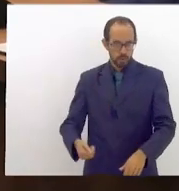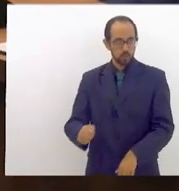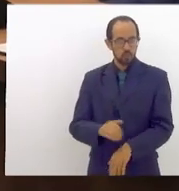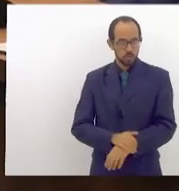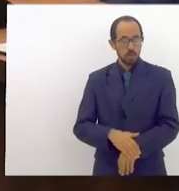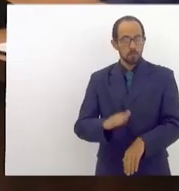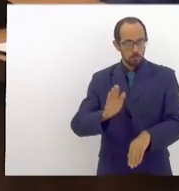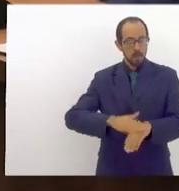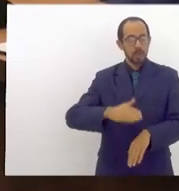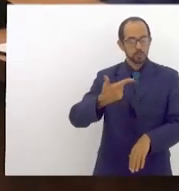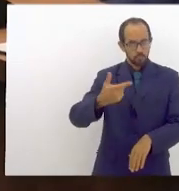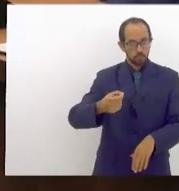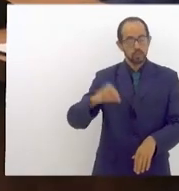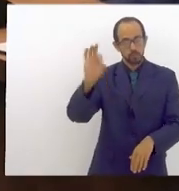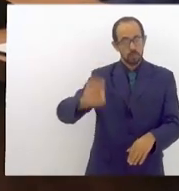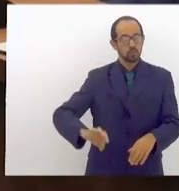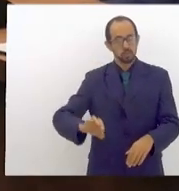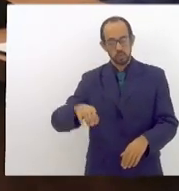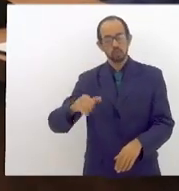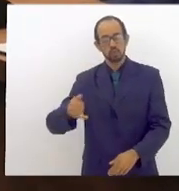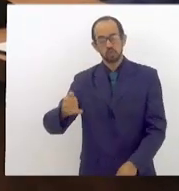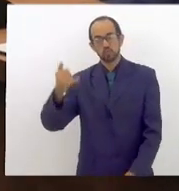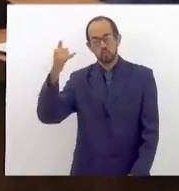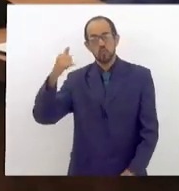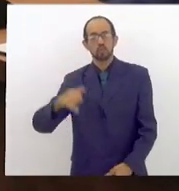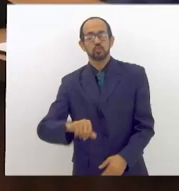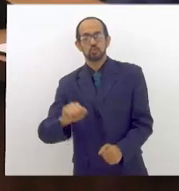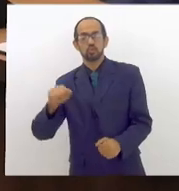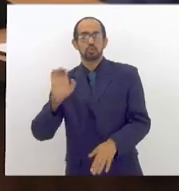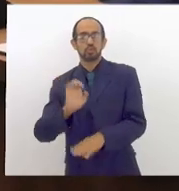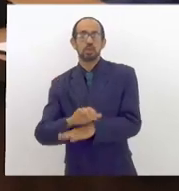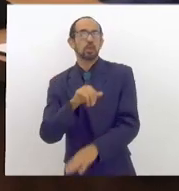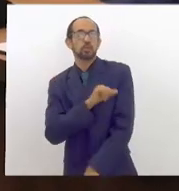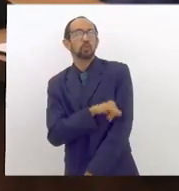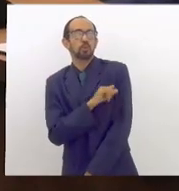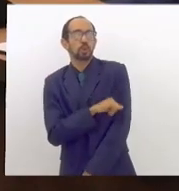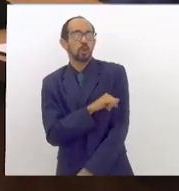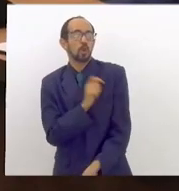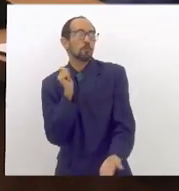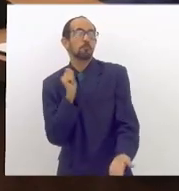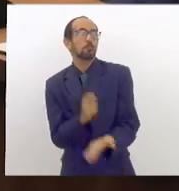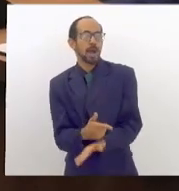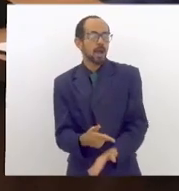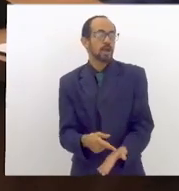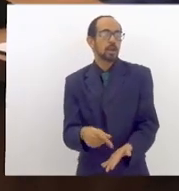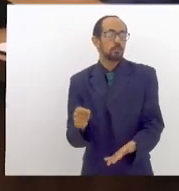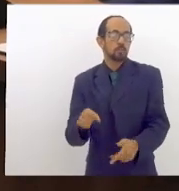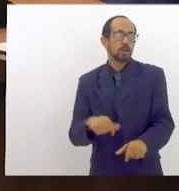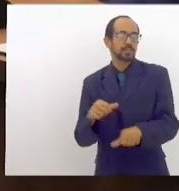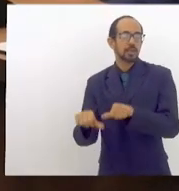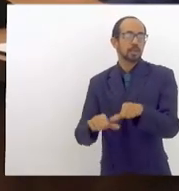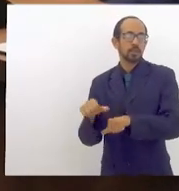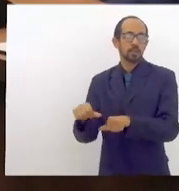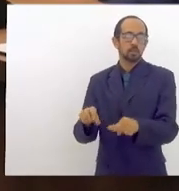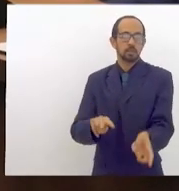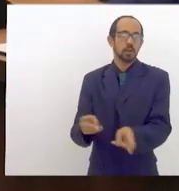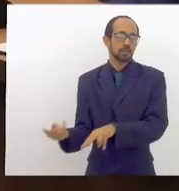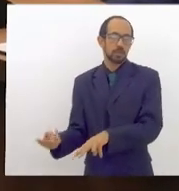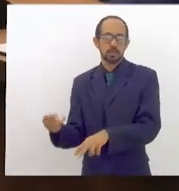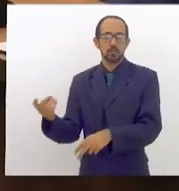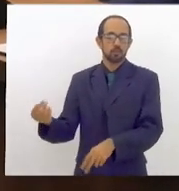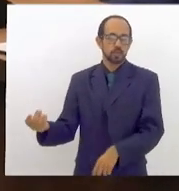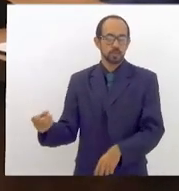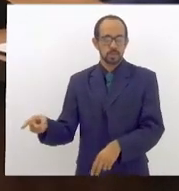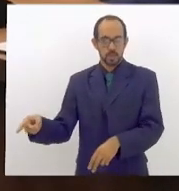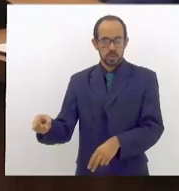20% de juros que hoje o estado do Rio de Janeiro paga por essa operação que para captar